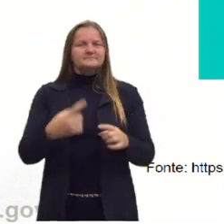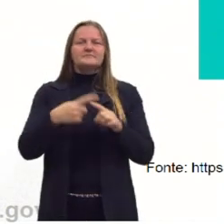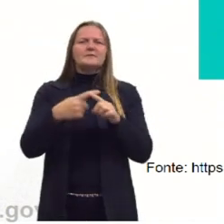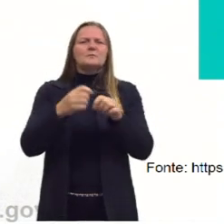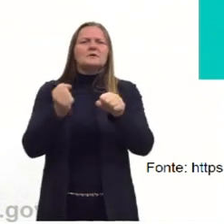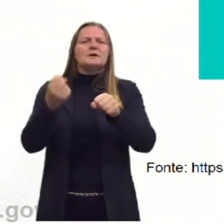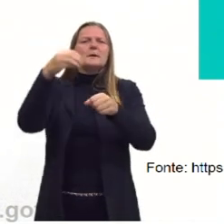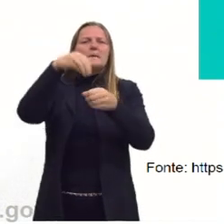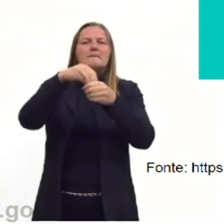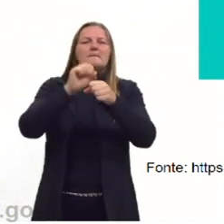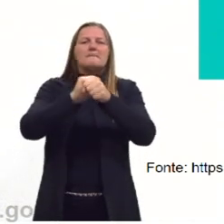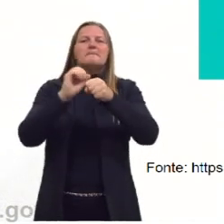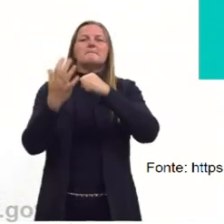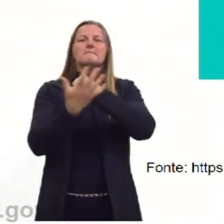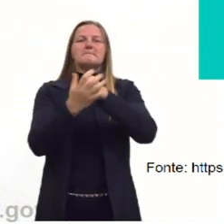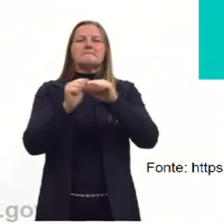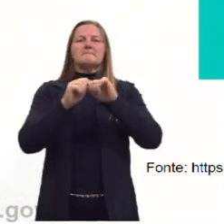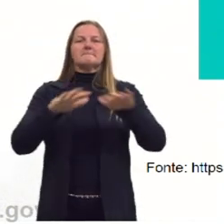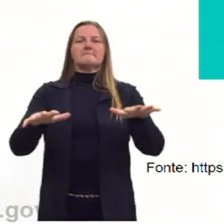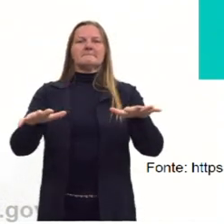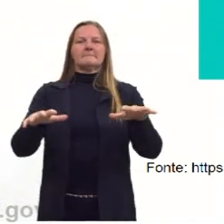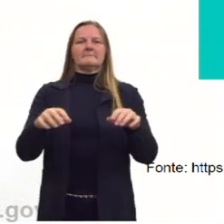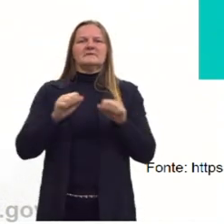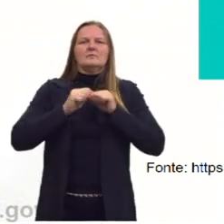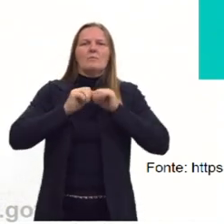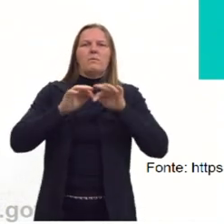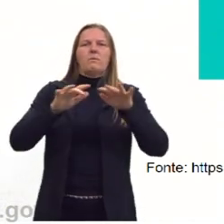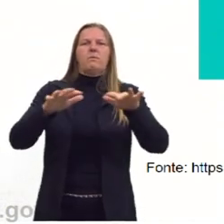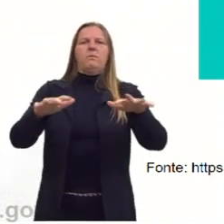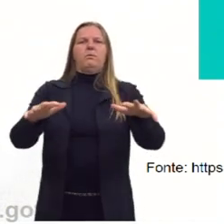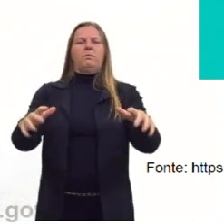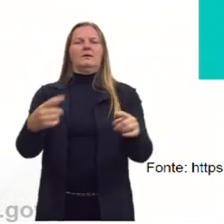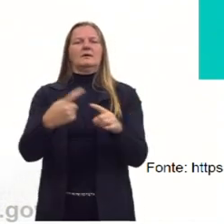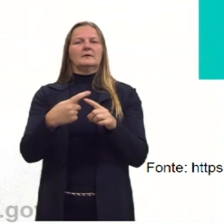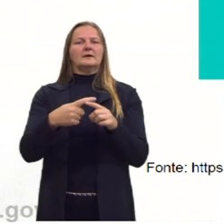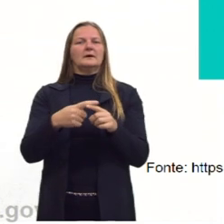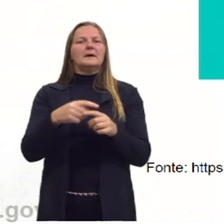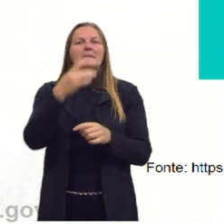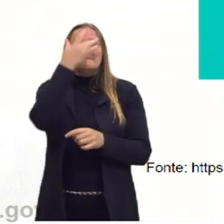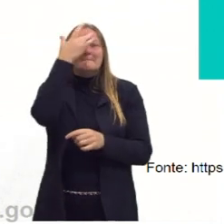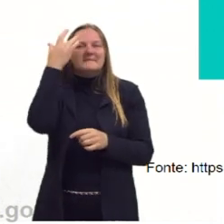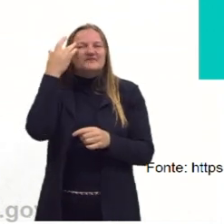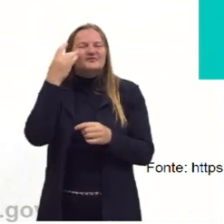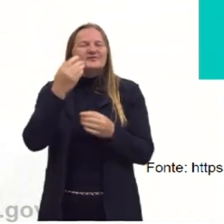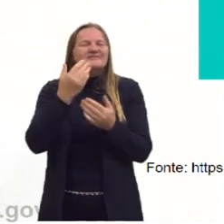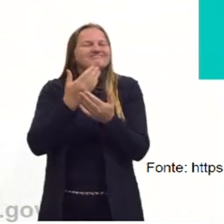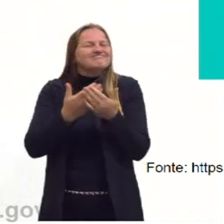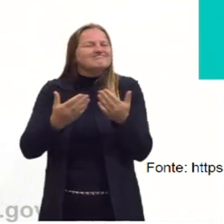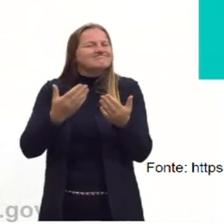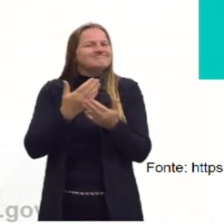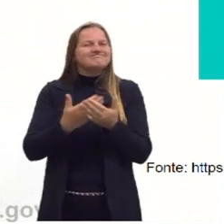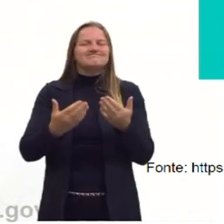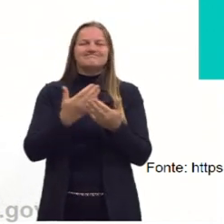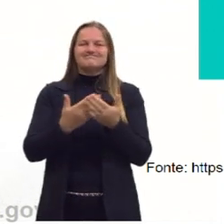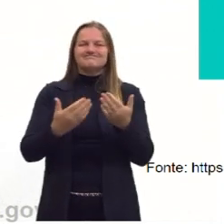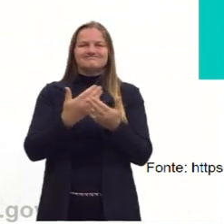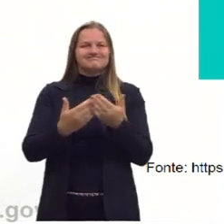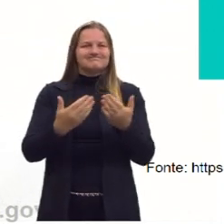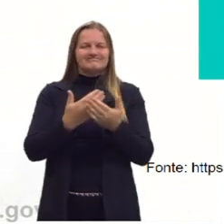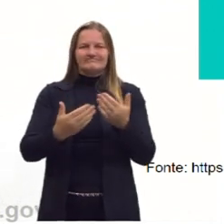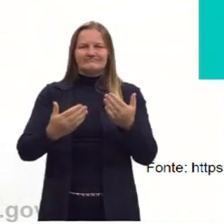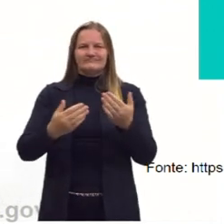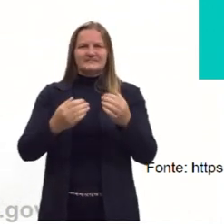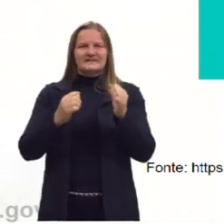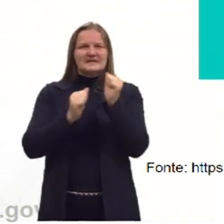pandemia porque acaba acabou que é uma pandemia muitas pessoas tiveram um perdas né financeiras e teve que de alguma forma